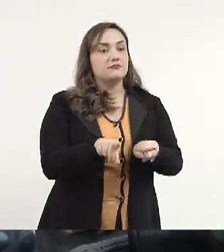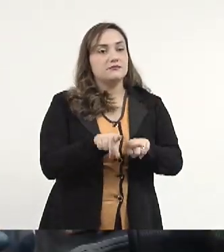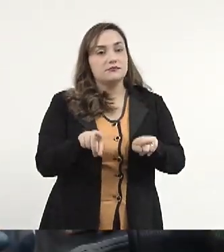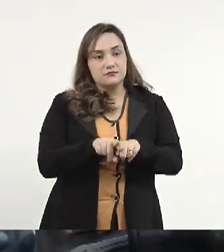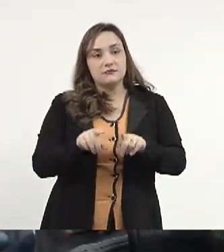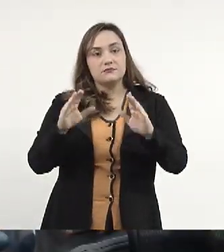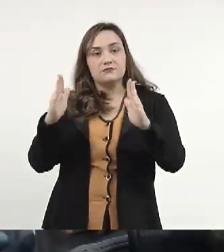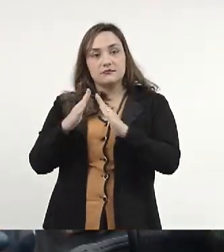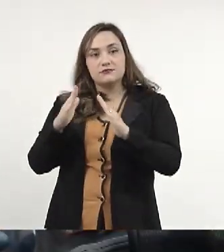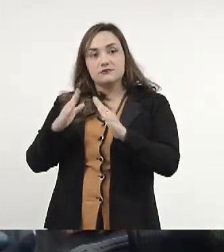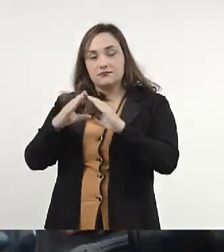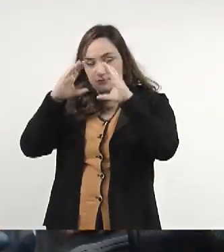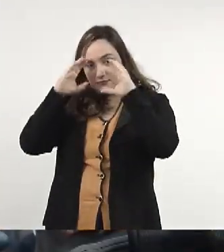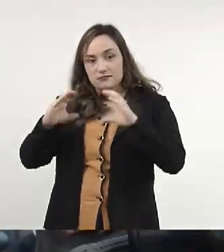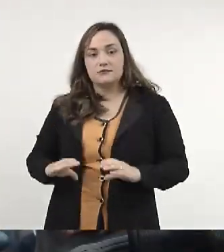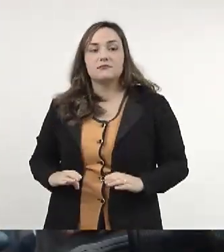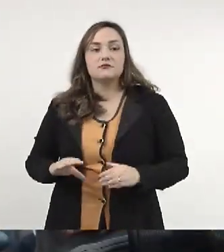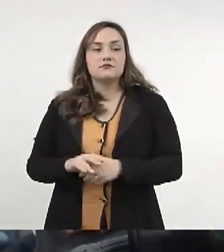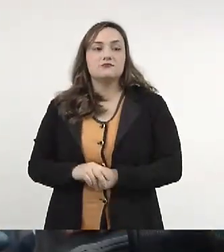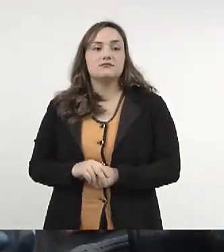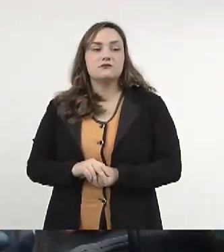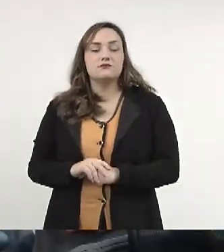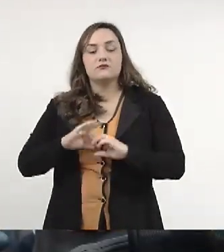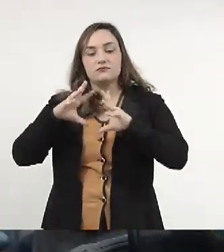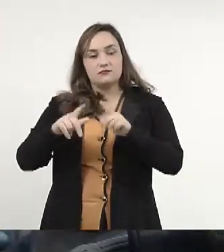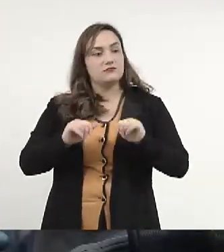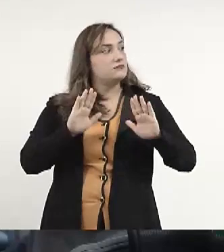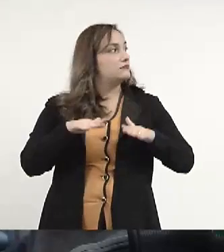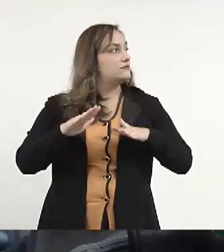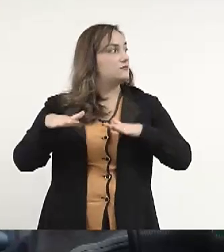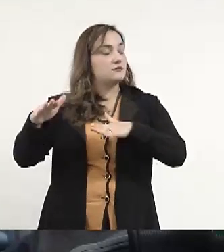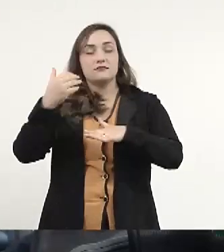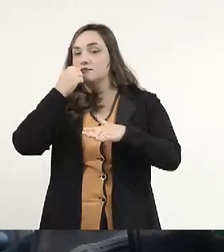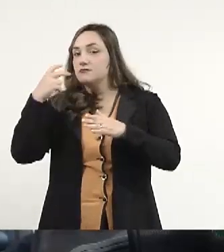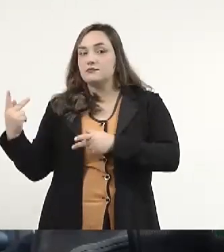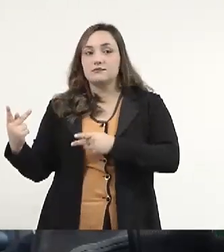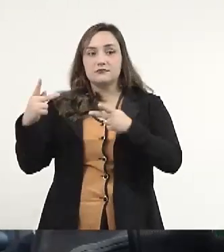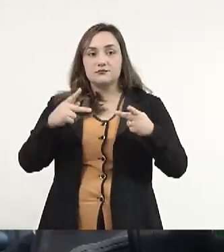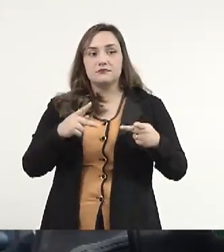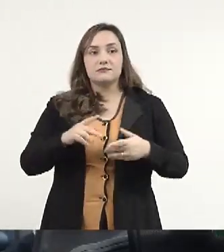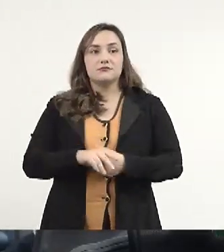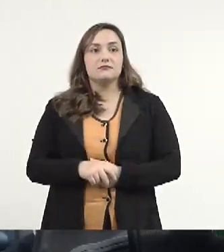cidadania, e toda manifestação é muito bem-vinda.